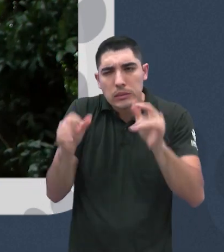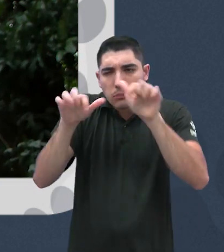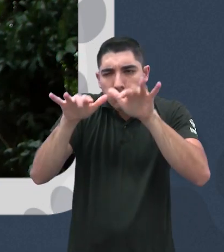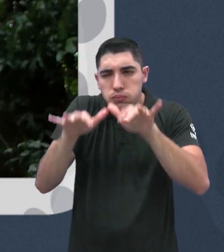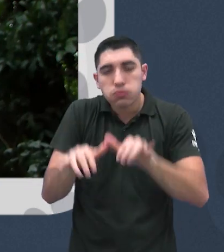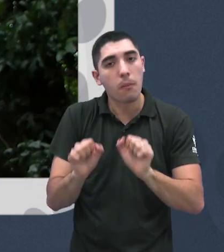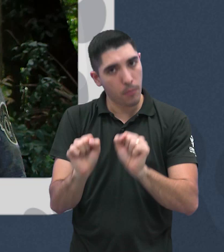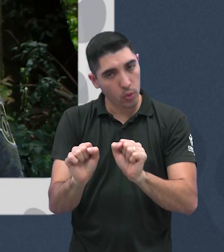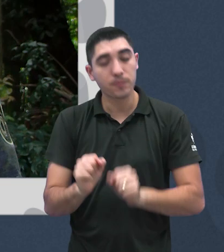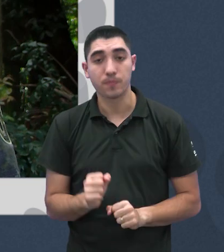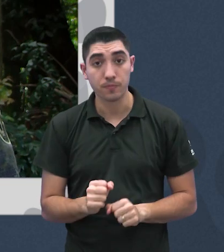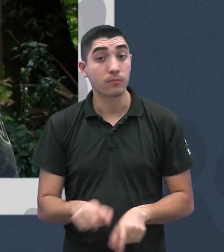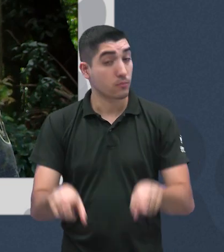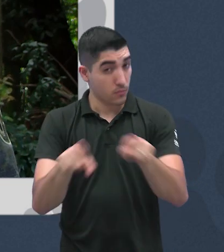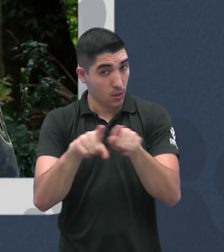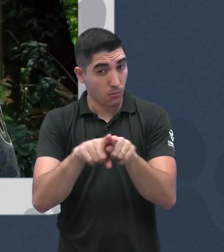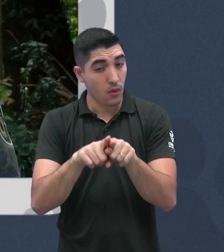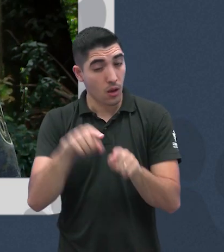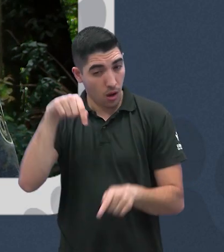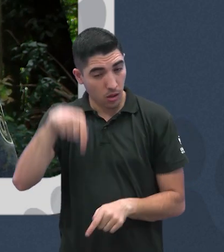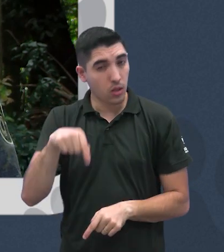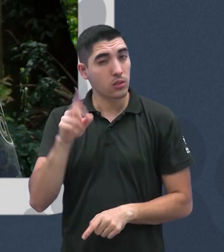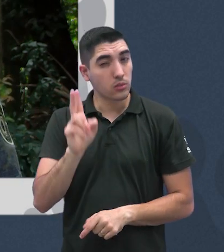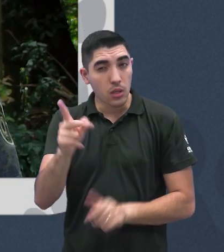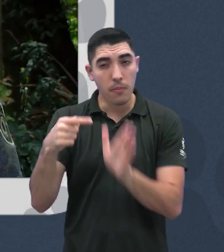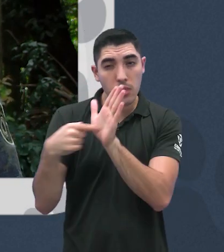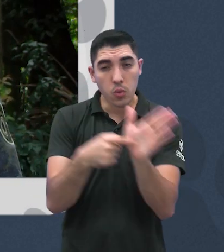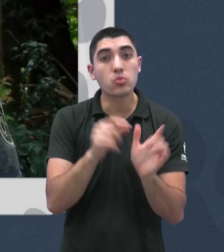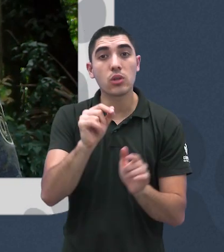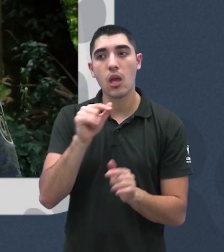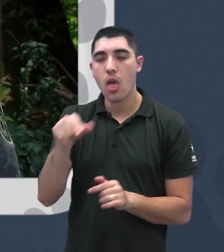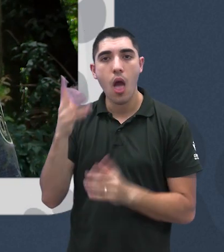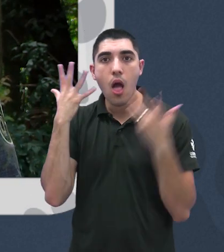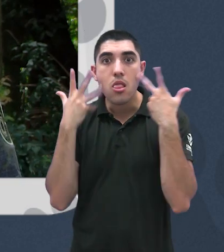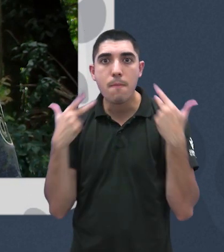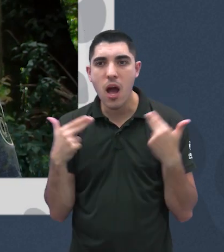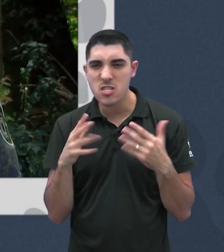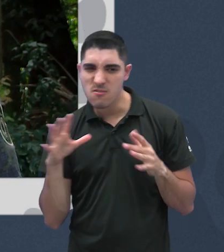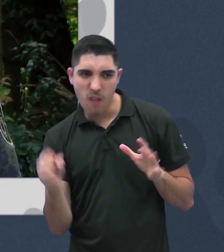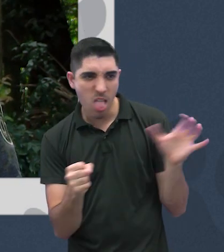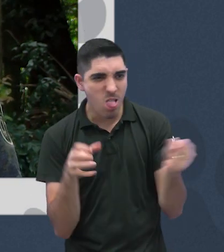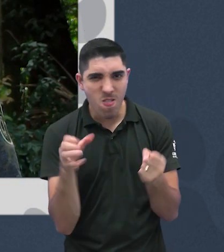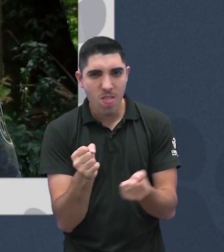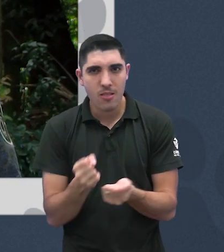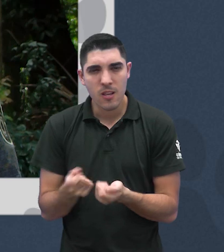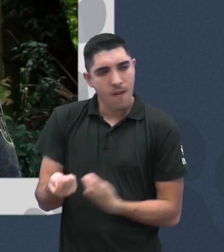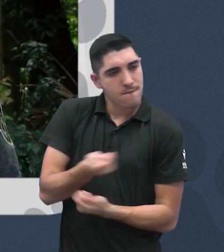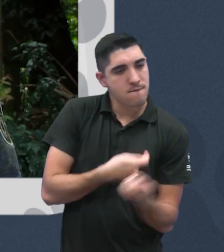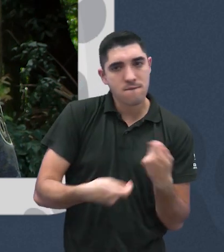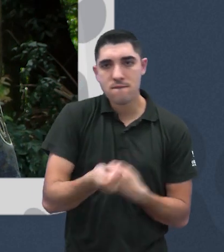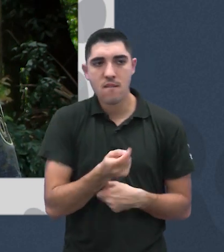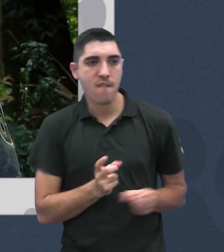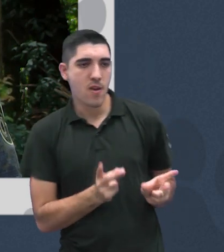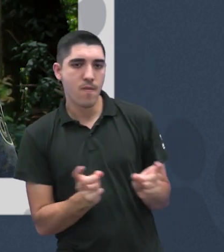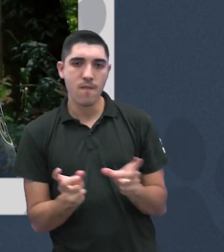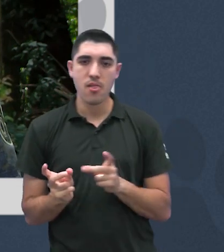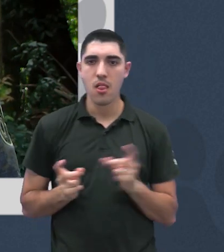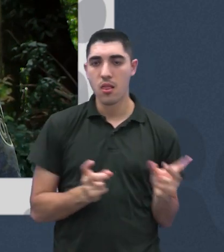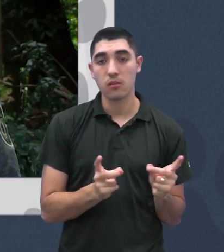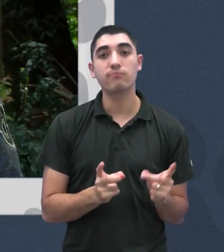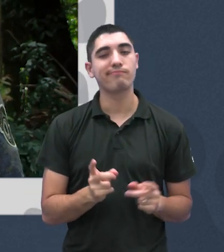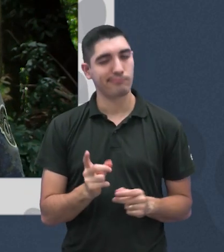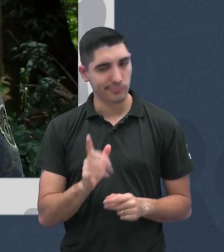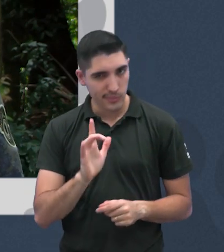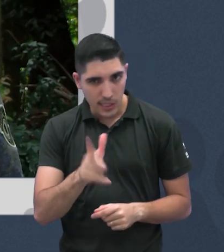faz esse atendimento. E chegam bastante denúncias aqui para a gente de tráfico, muitos ainda tem essa cultura, né, de